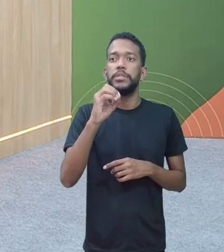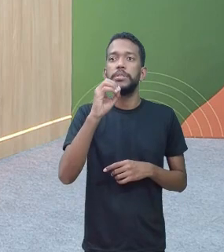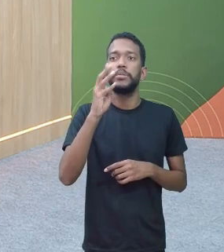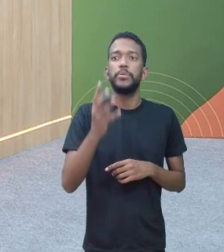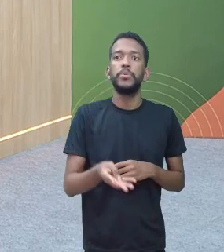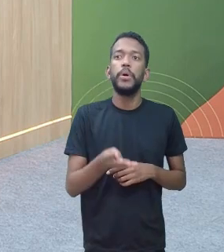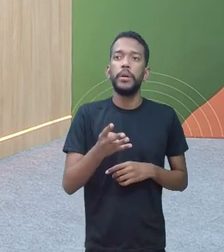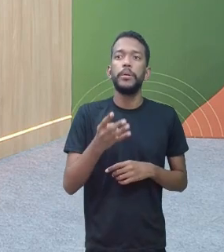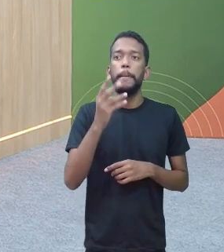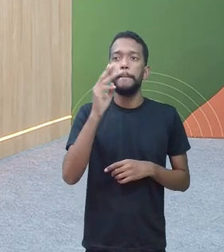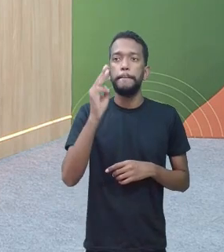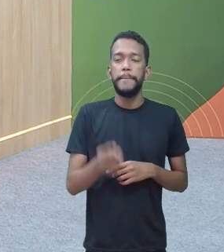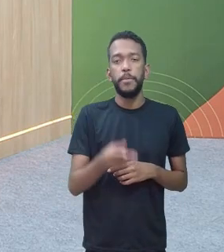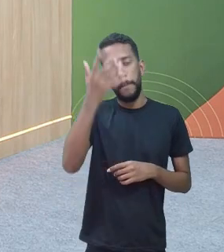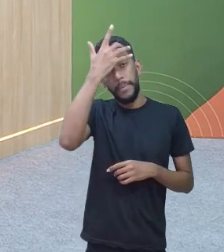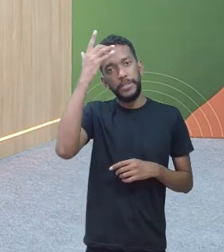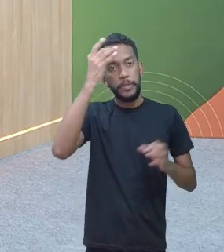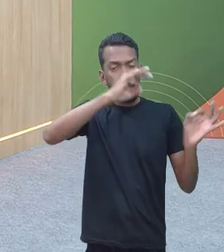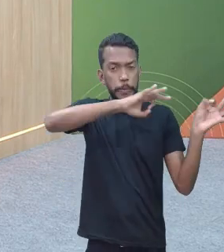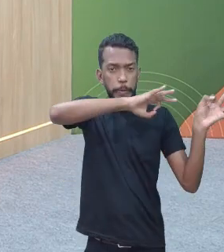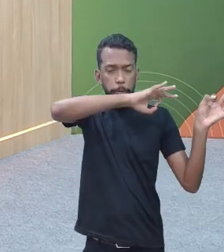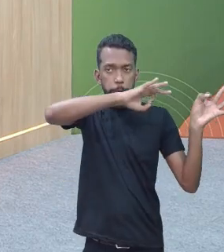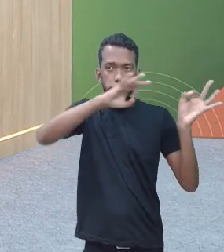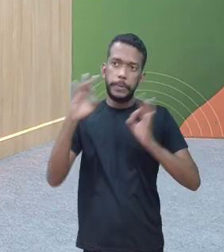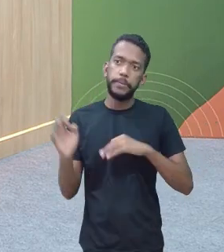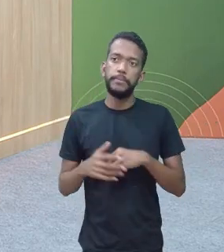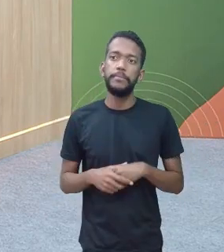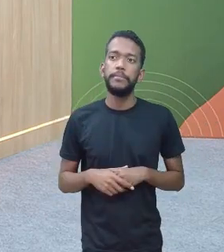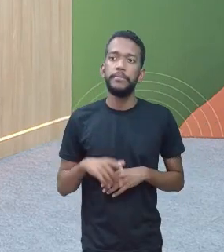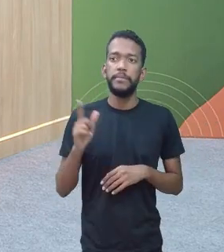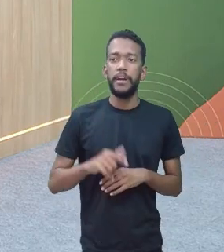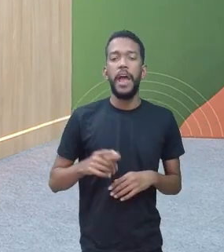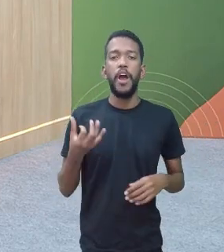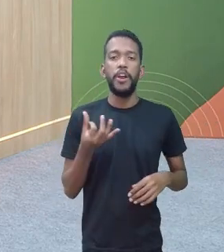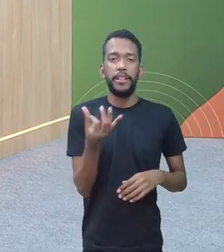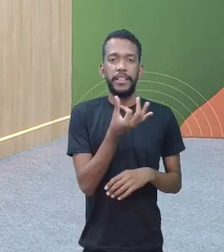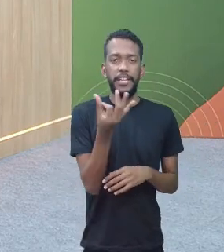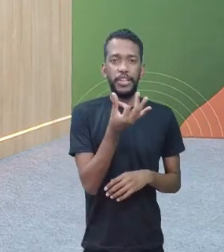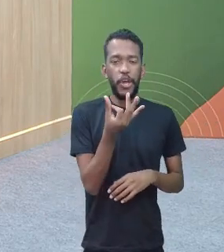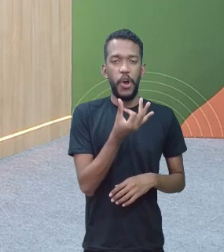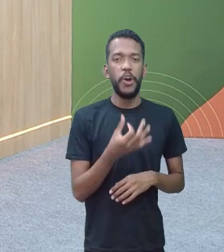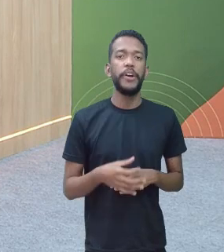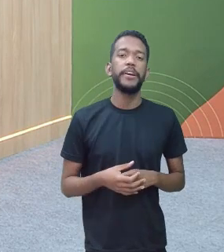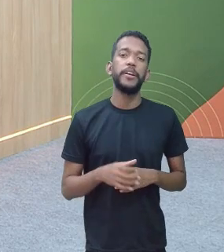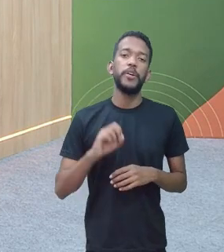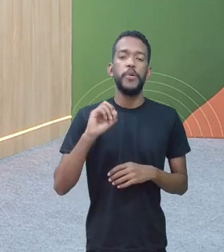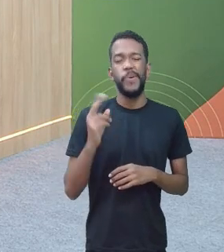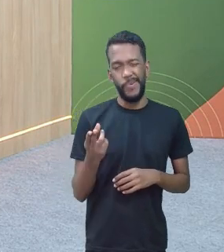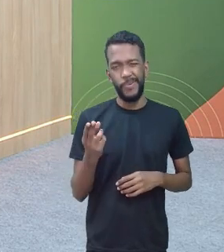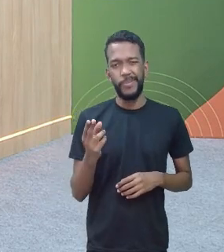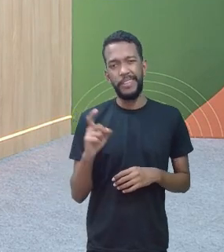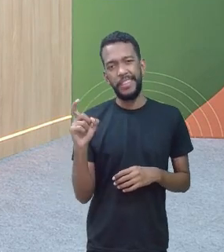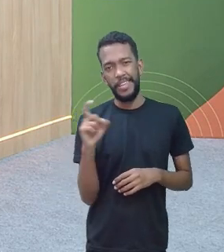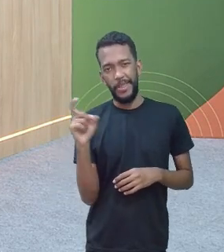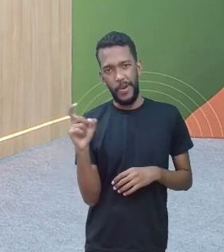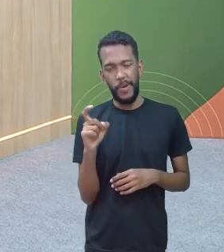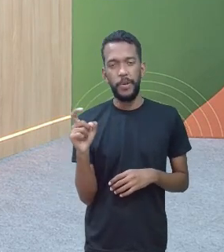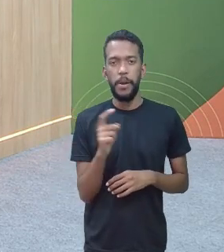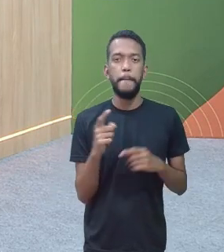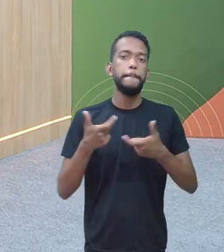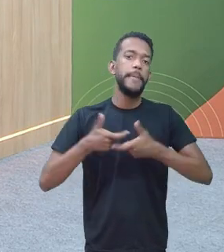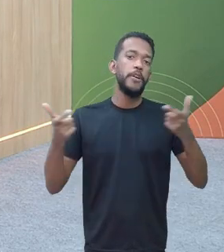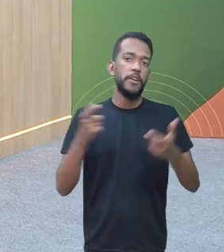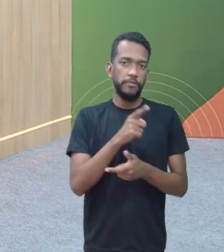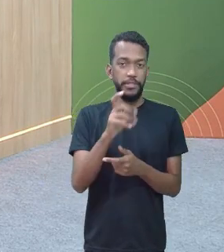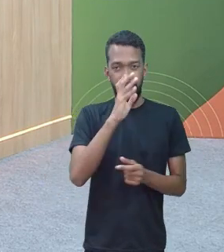acompanhar essa informação. Em relação ao TikTok, que é uma rede social bem atual, né, gente? Tenho certeza que vocês, ou a maioria de vocês,